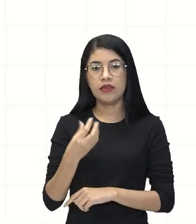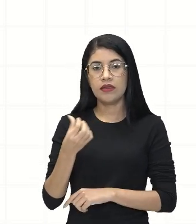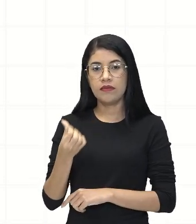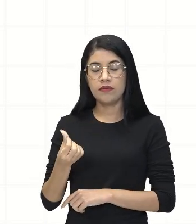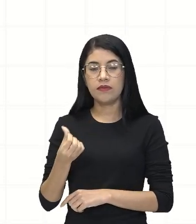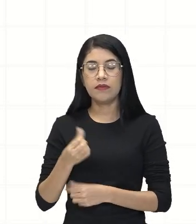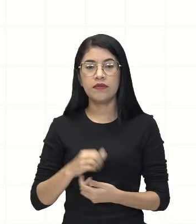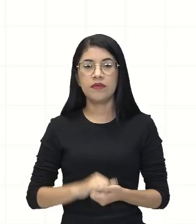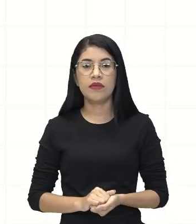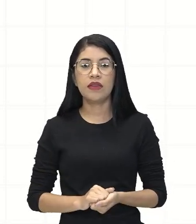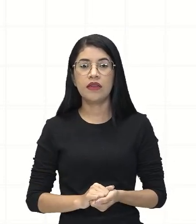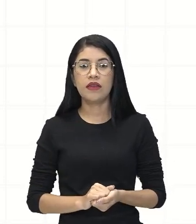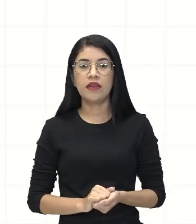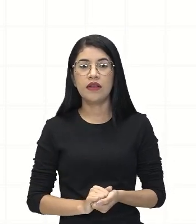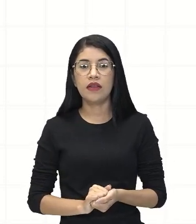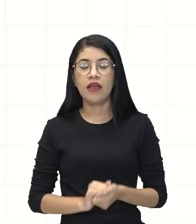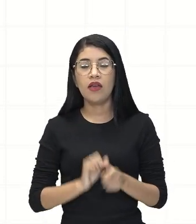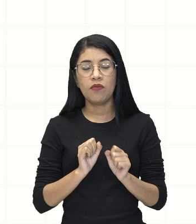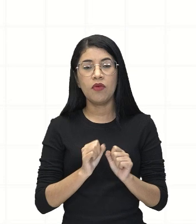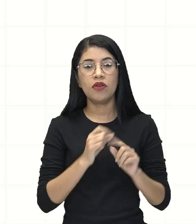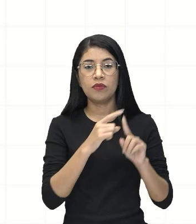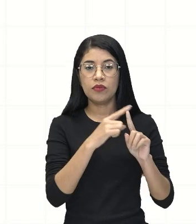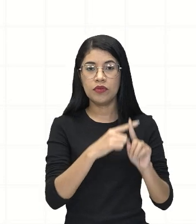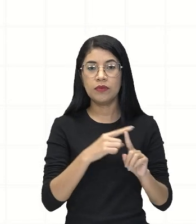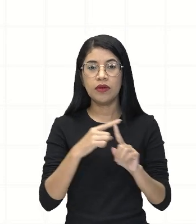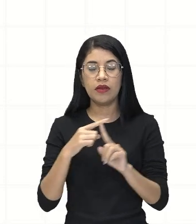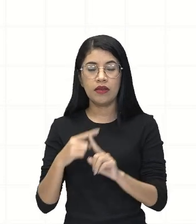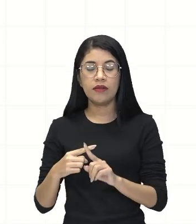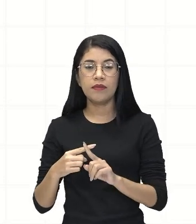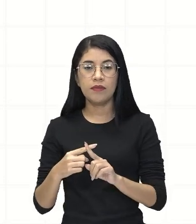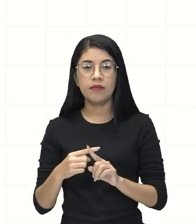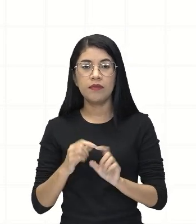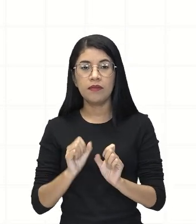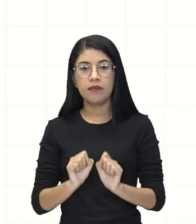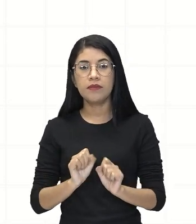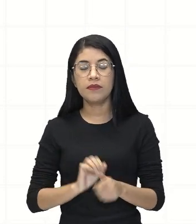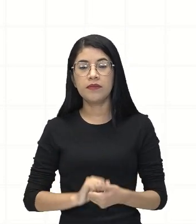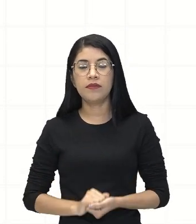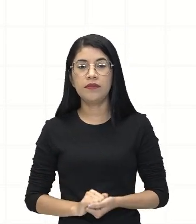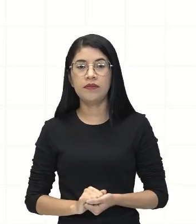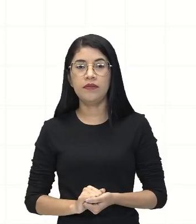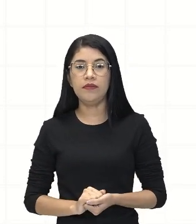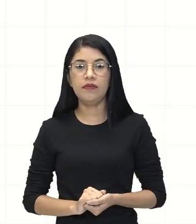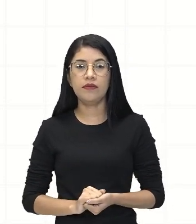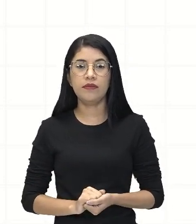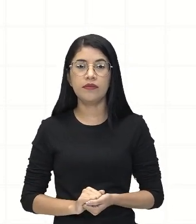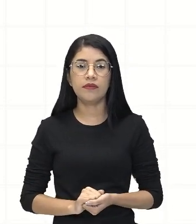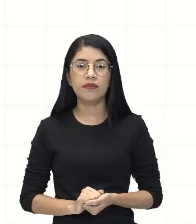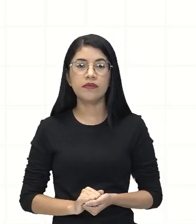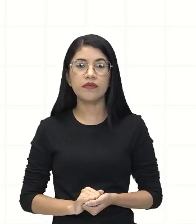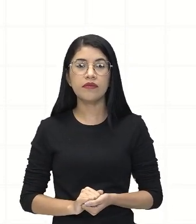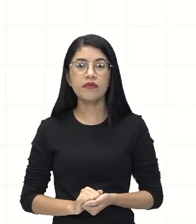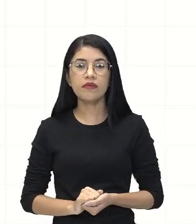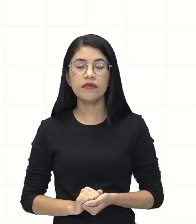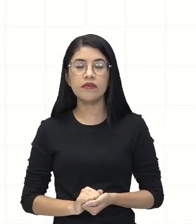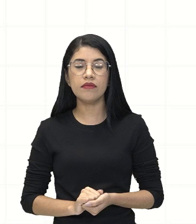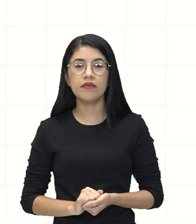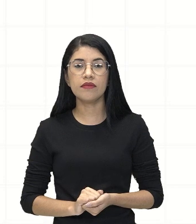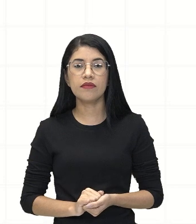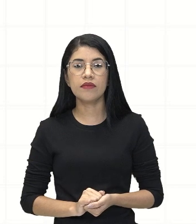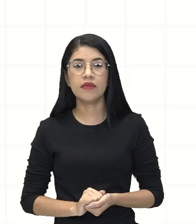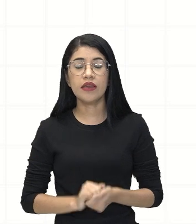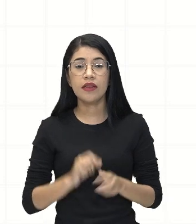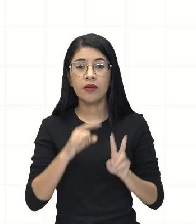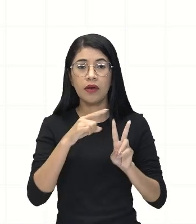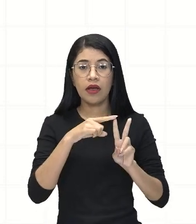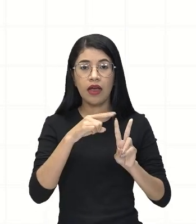por 3, o primeiro por 3 e o segundo por 2, né? O segundo vai ser por 2, beleza? Então, raiz